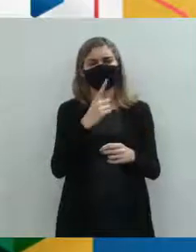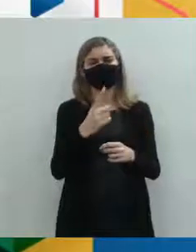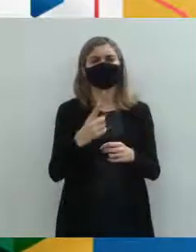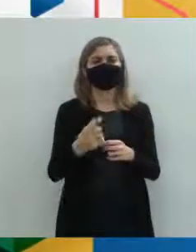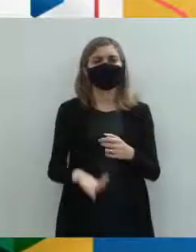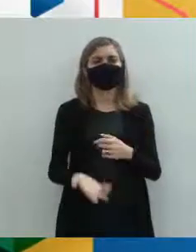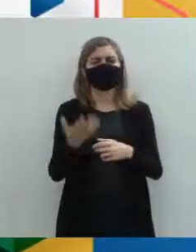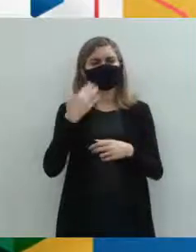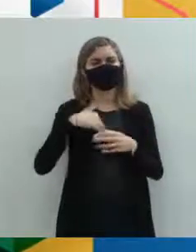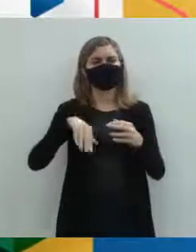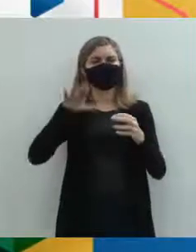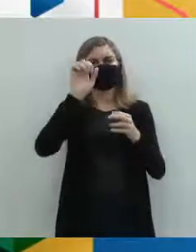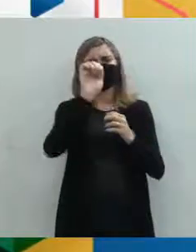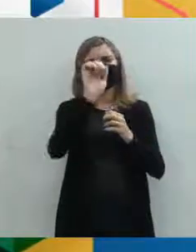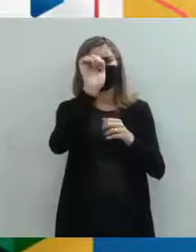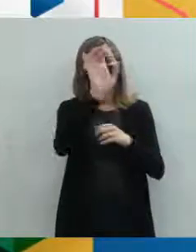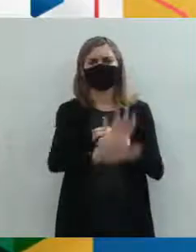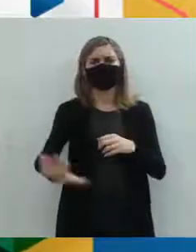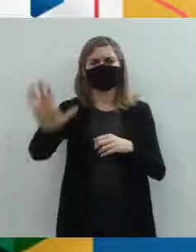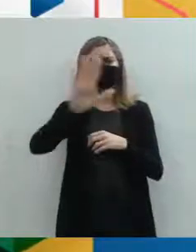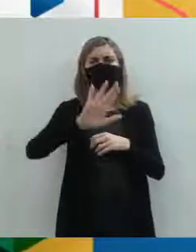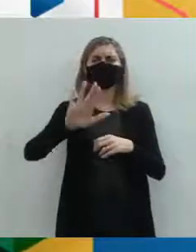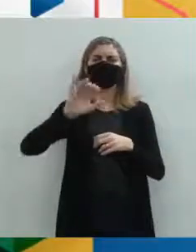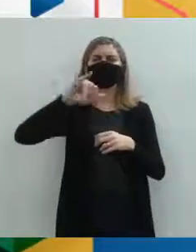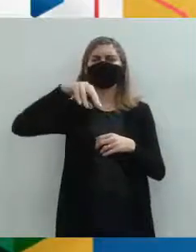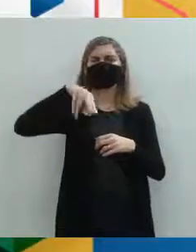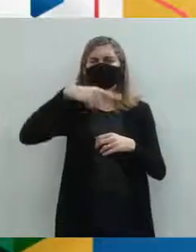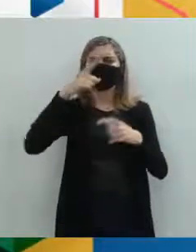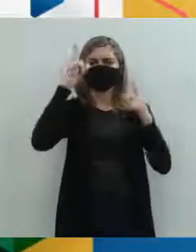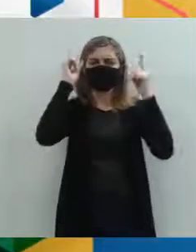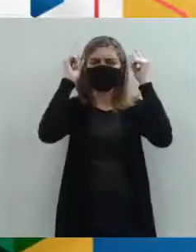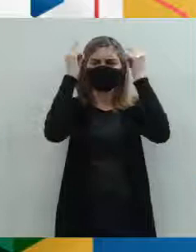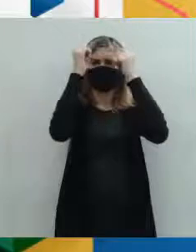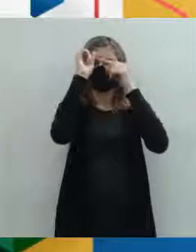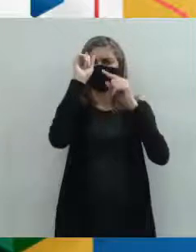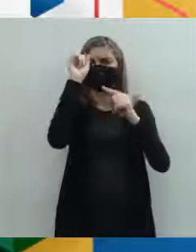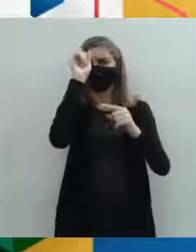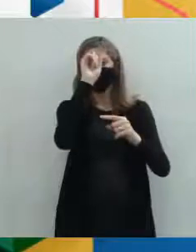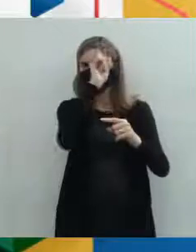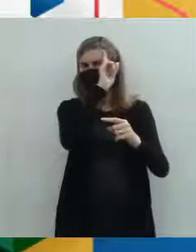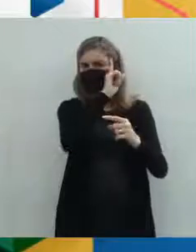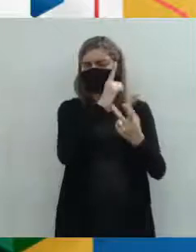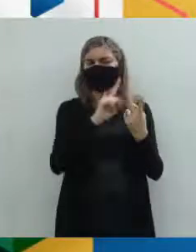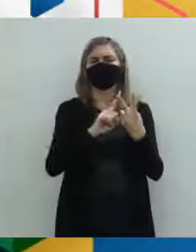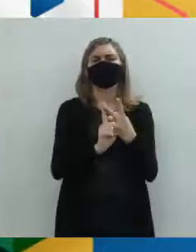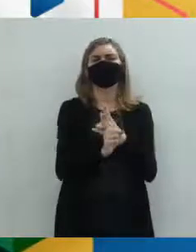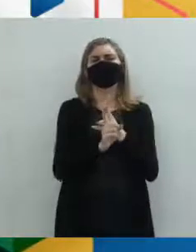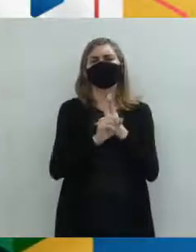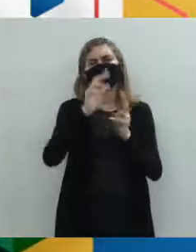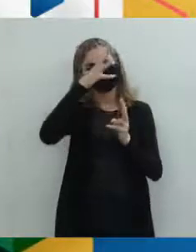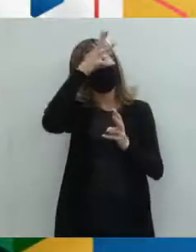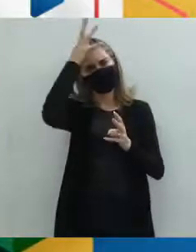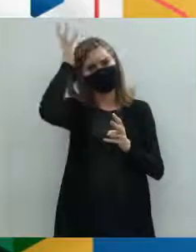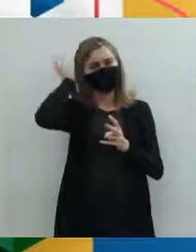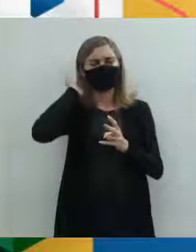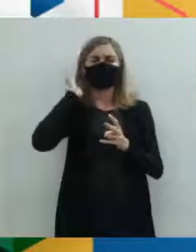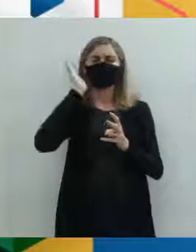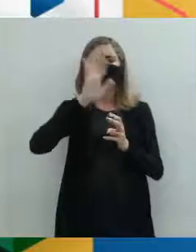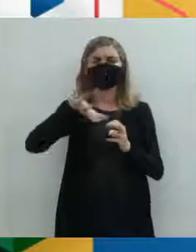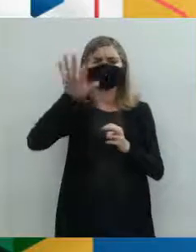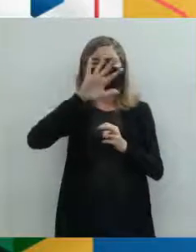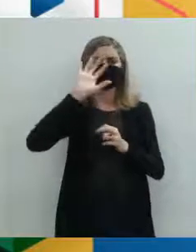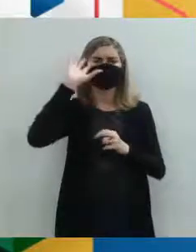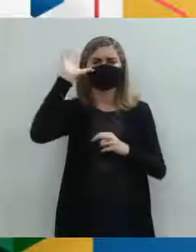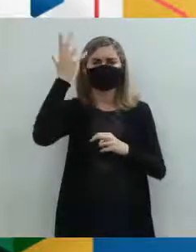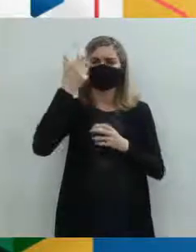Renascimento vai surgir lá na Europa, em Milão, Gênova, Veneza, Florença, em Roma, os locais, as cidades que vão acontecer. E tem